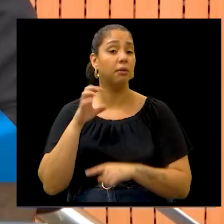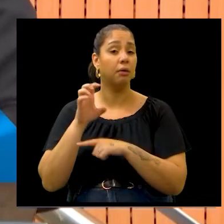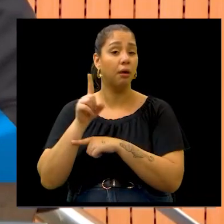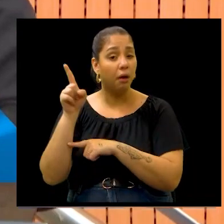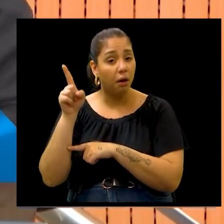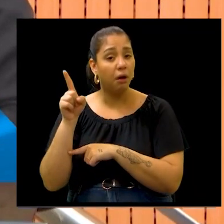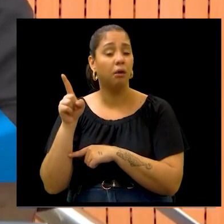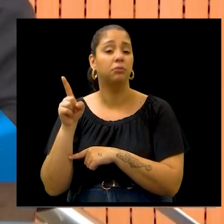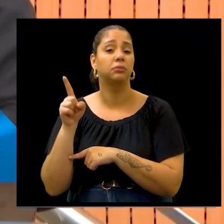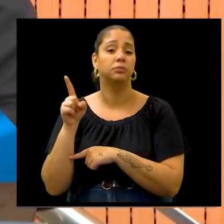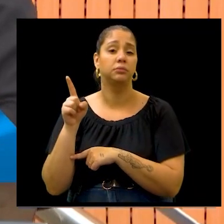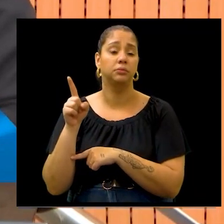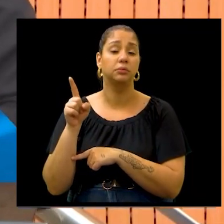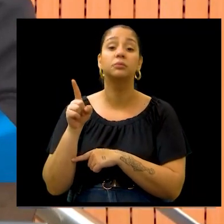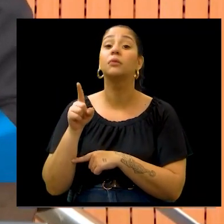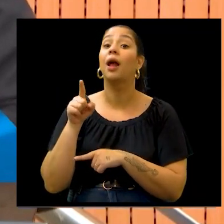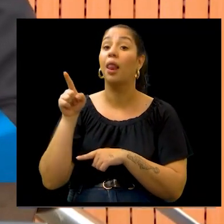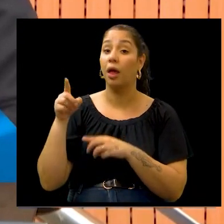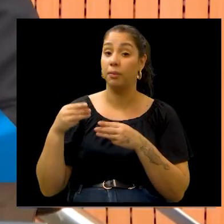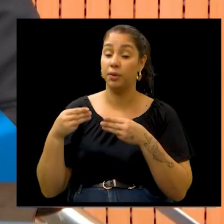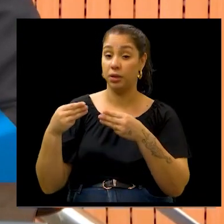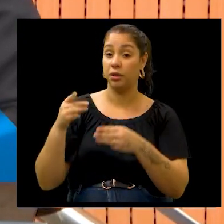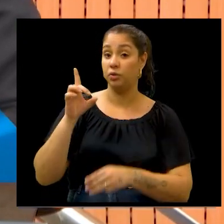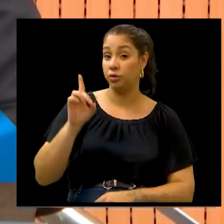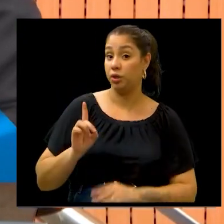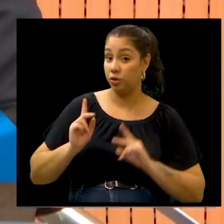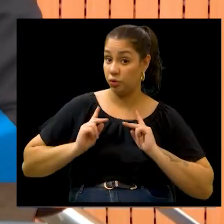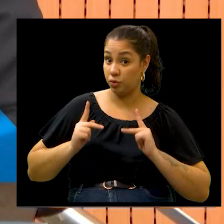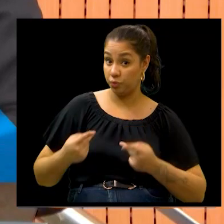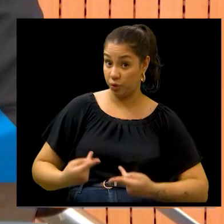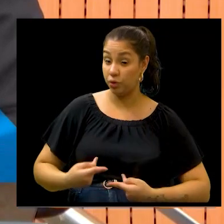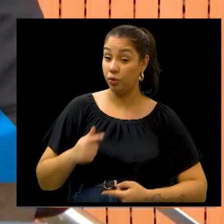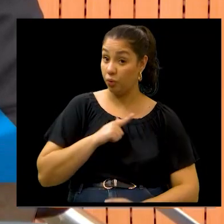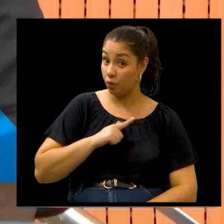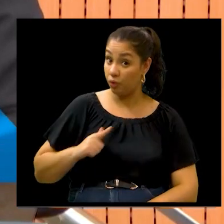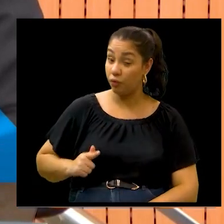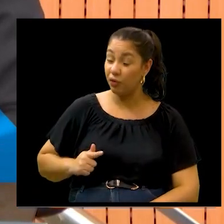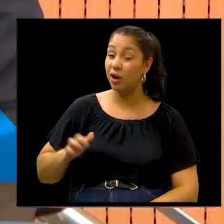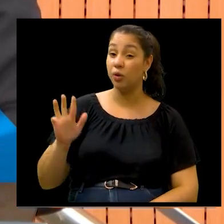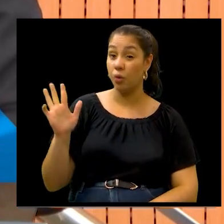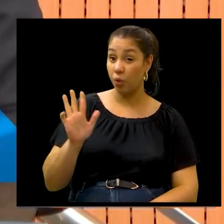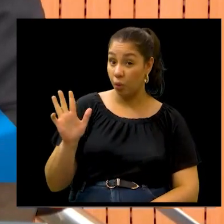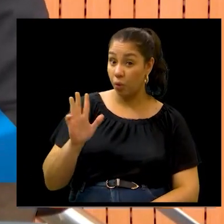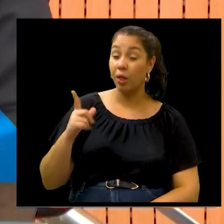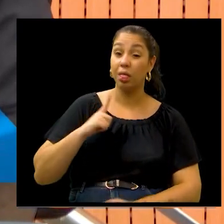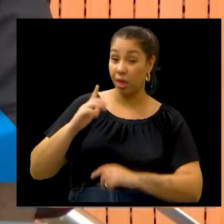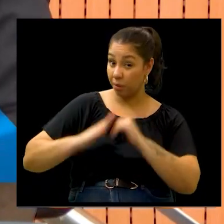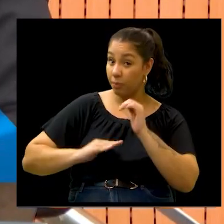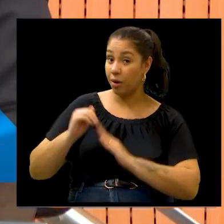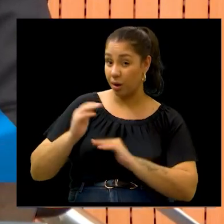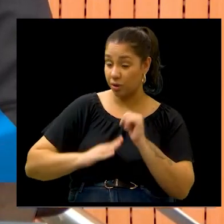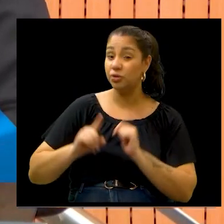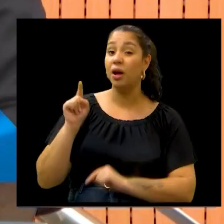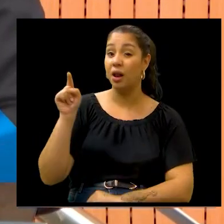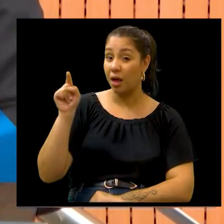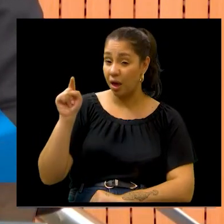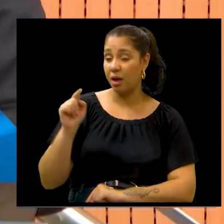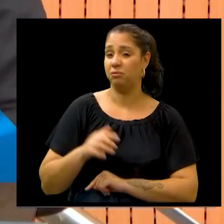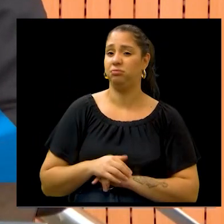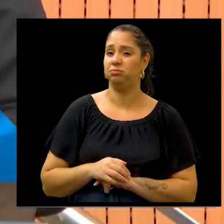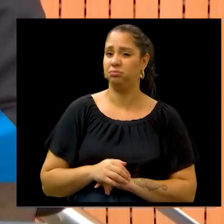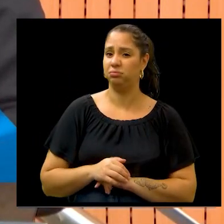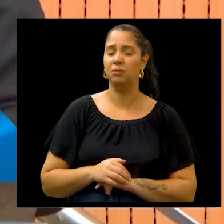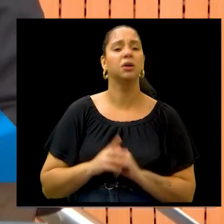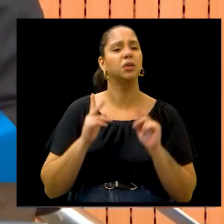questionamos também no Estado da Bahia. E lá no Estado da Bahia, o ministro de Direitos Humanos, do governo Lula, está